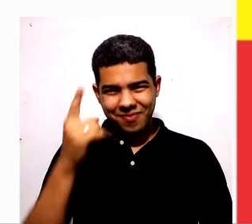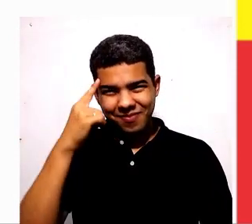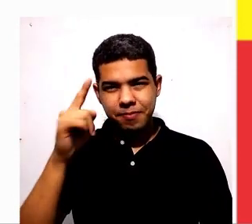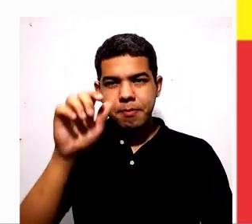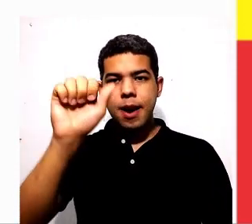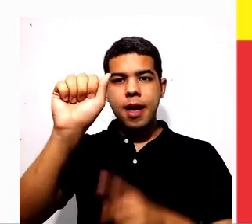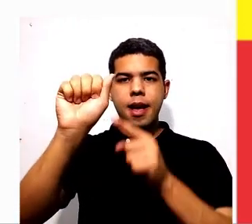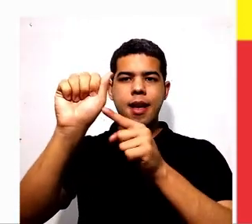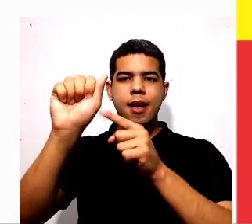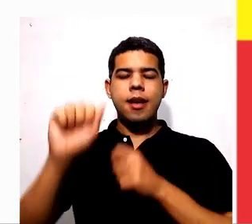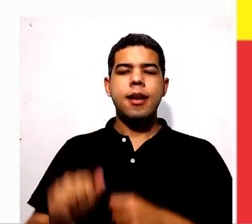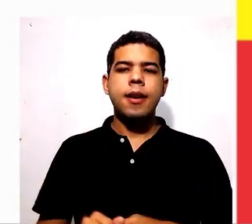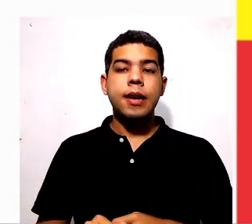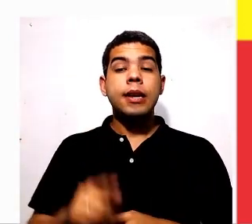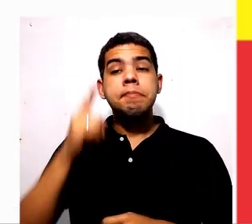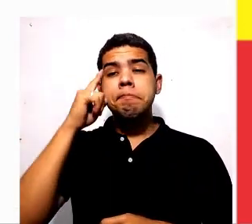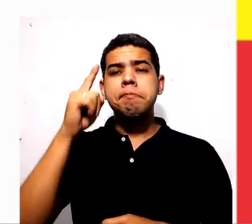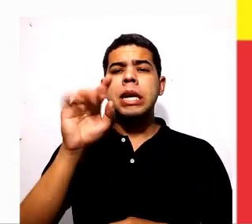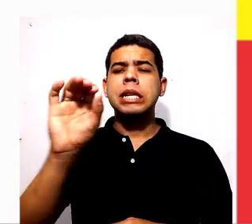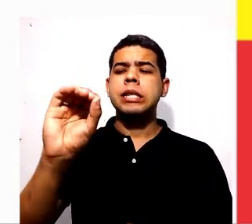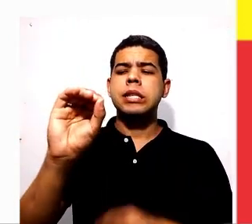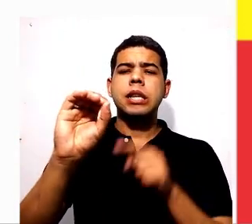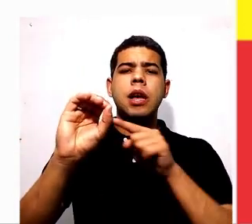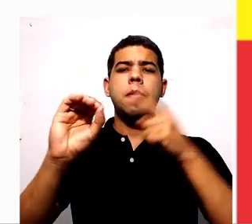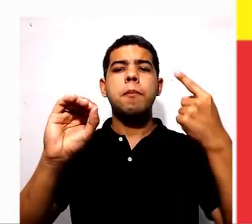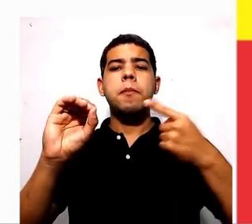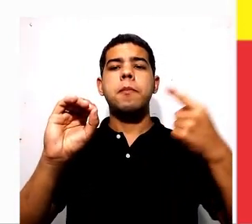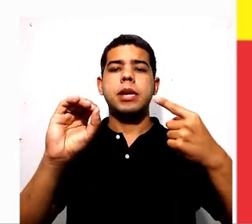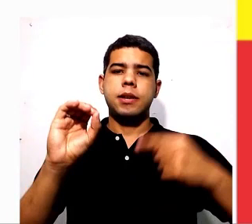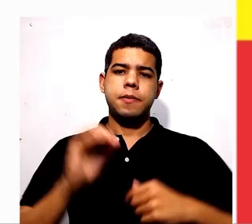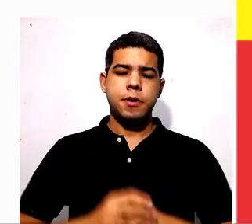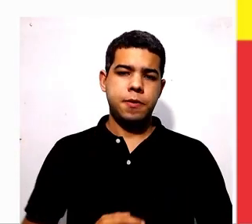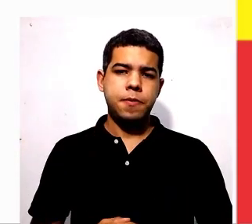Então vamos dizer que esse 0 é o primeiro termo.